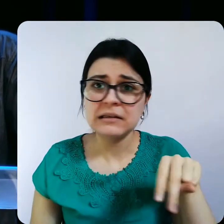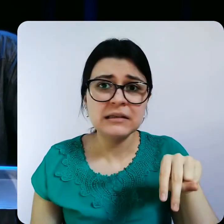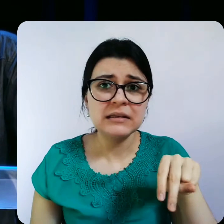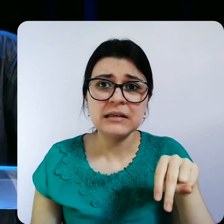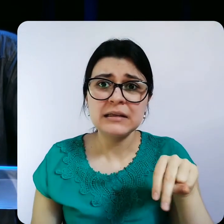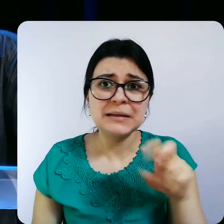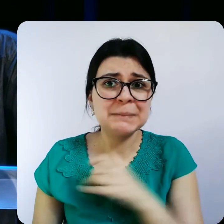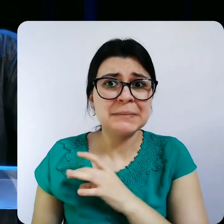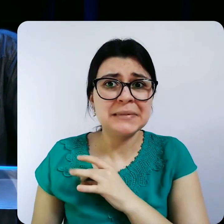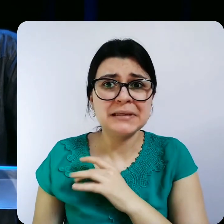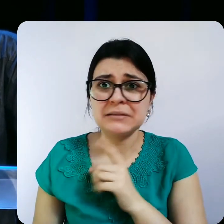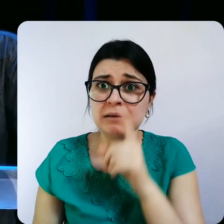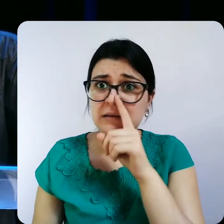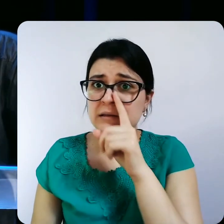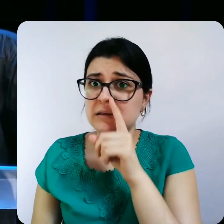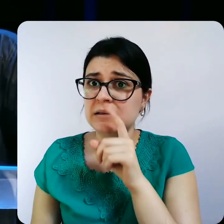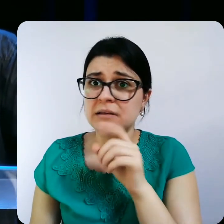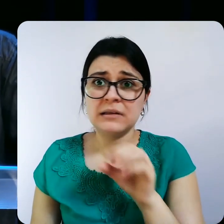ele clama?